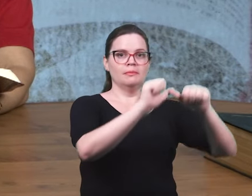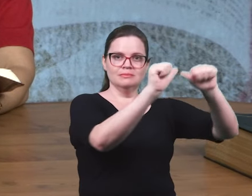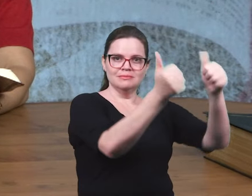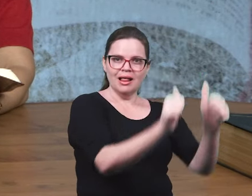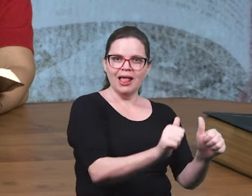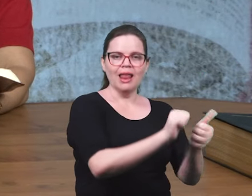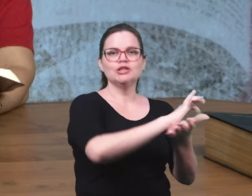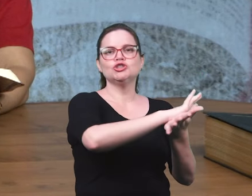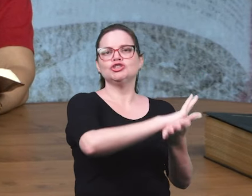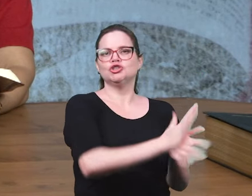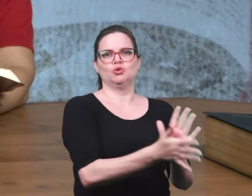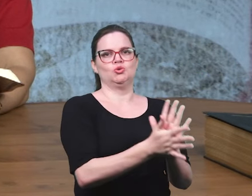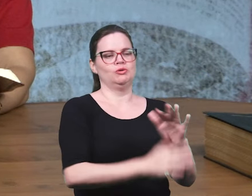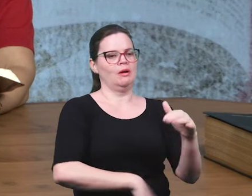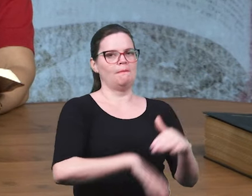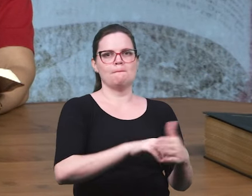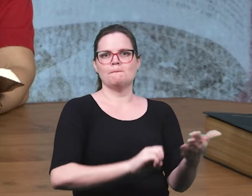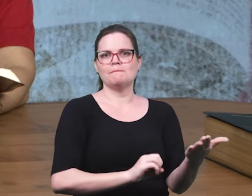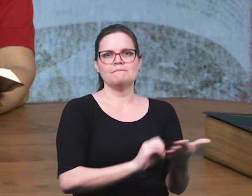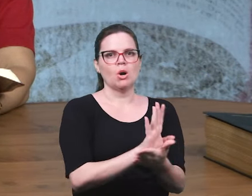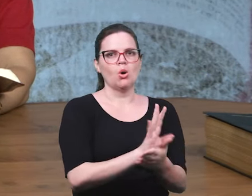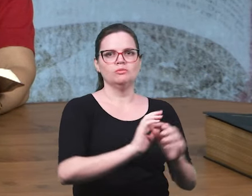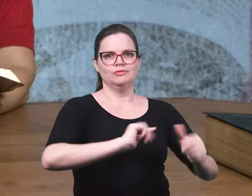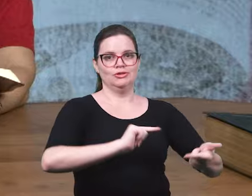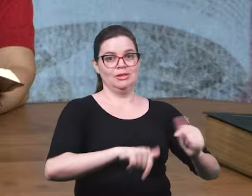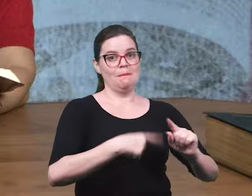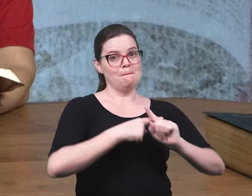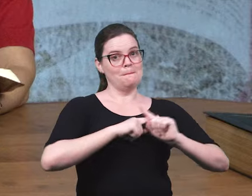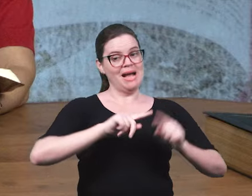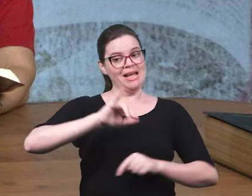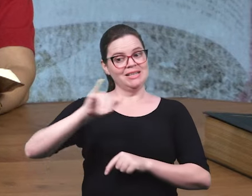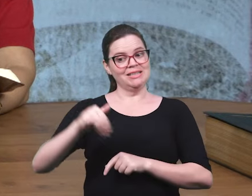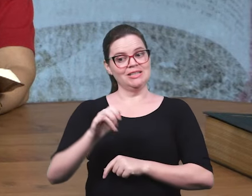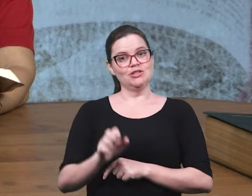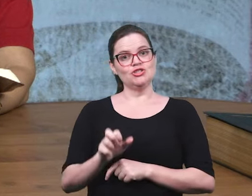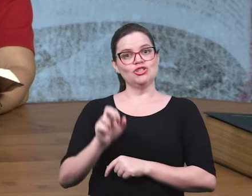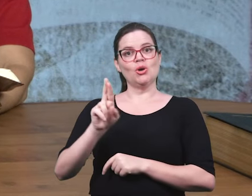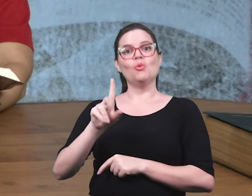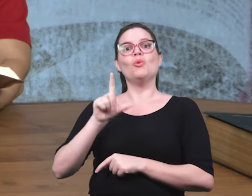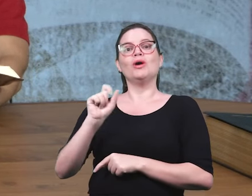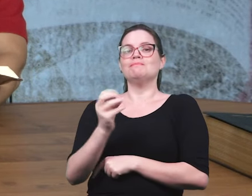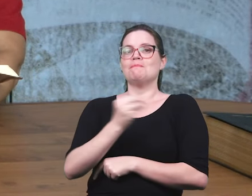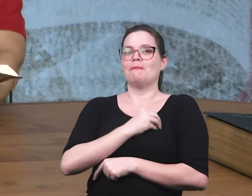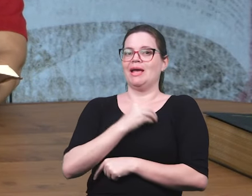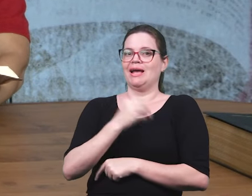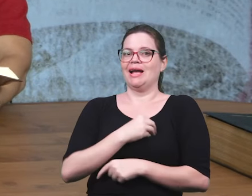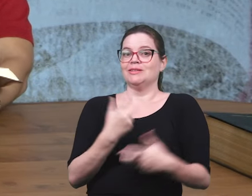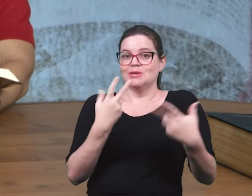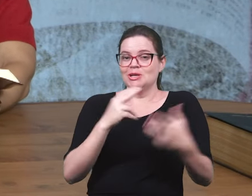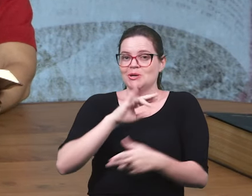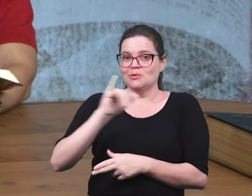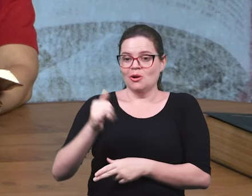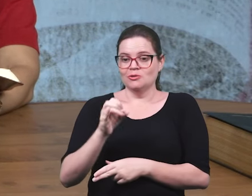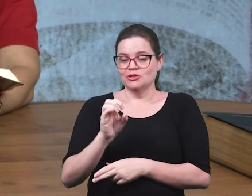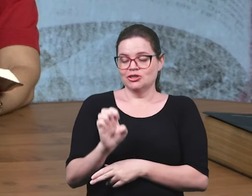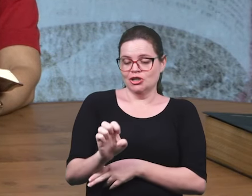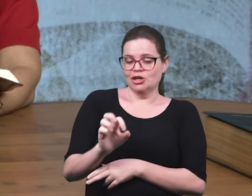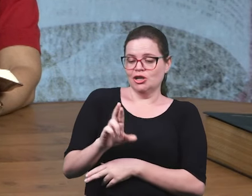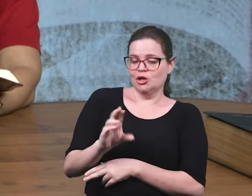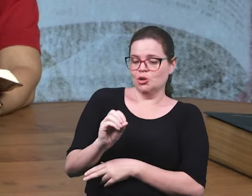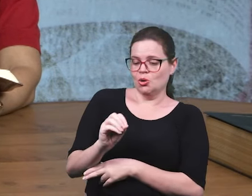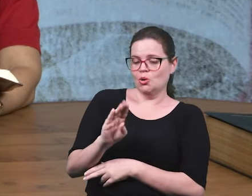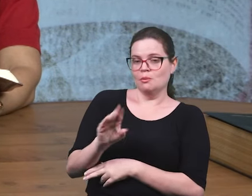Israel. Porém, não se apartou Jeú de seguir os pecados de Jeroboão, filho de Nebate, que fez